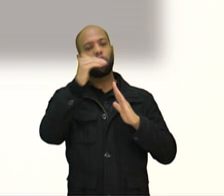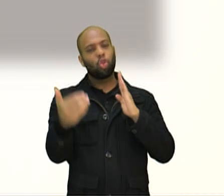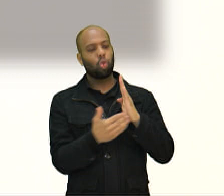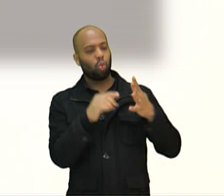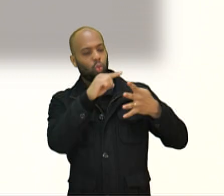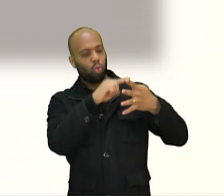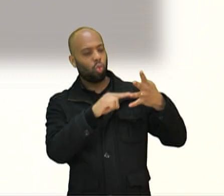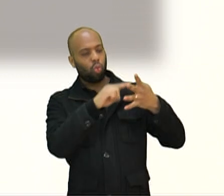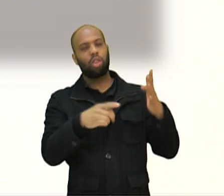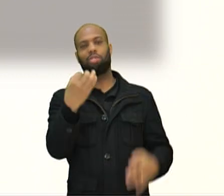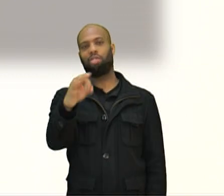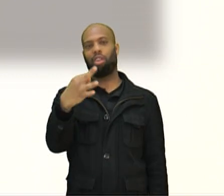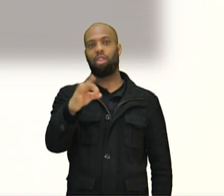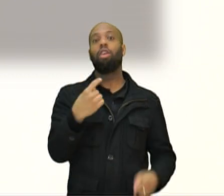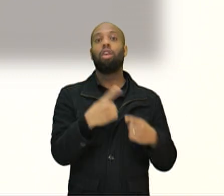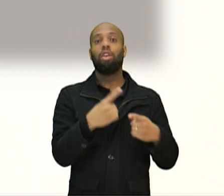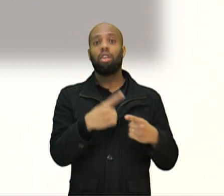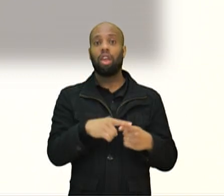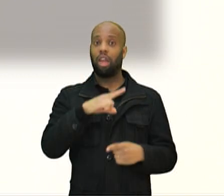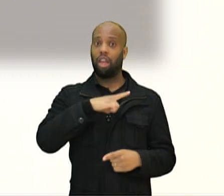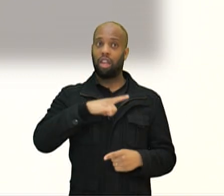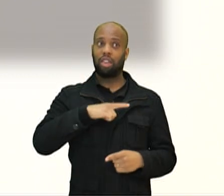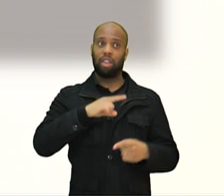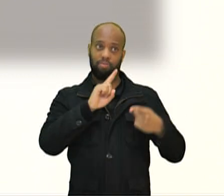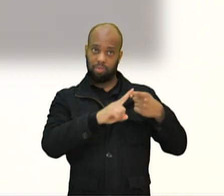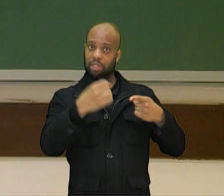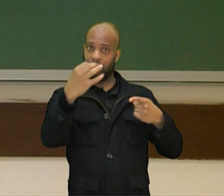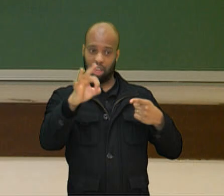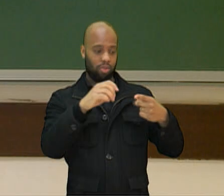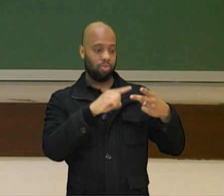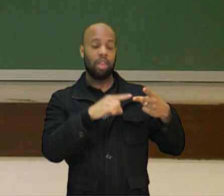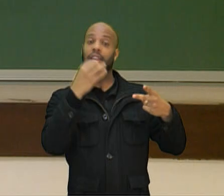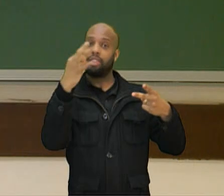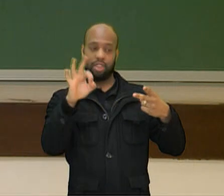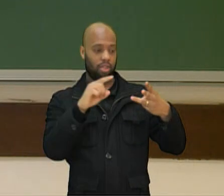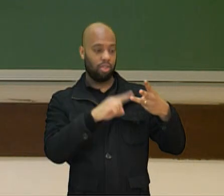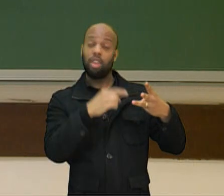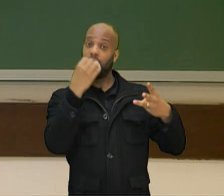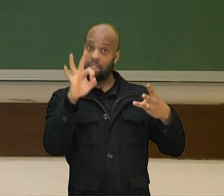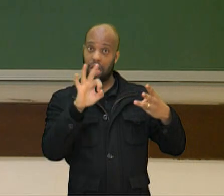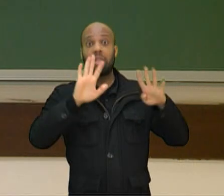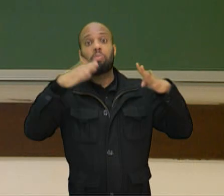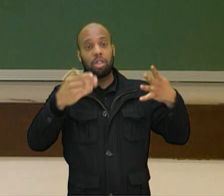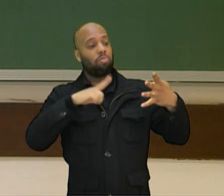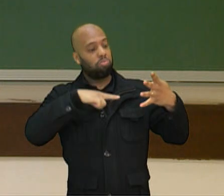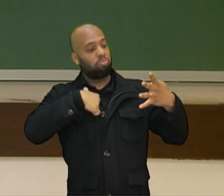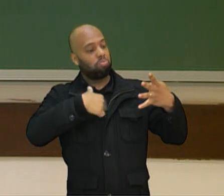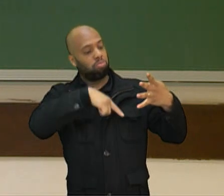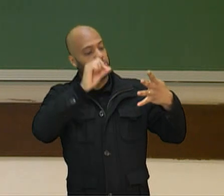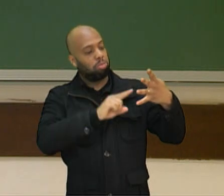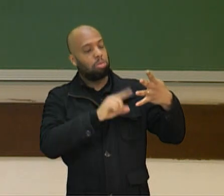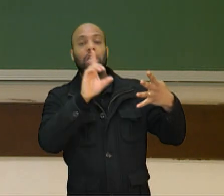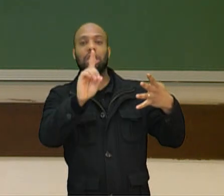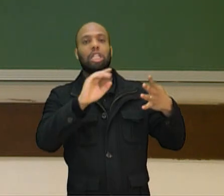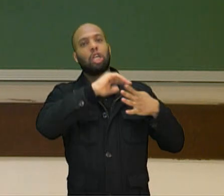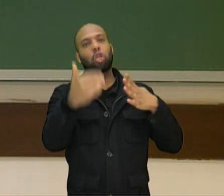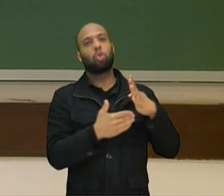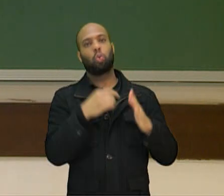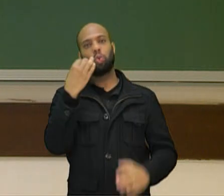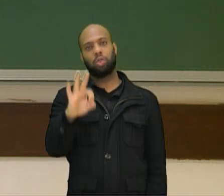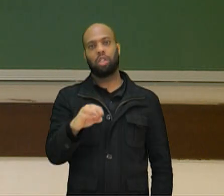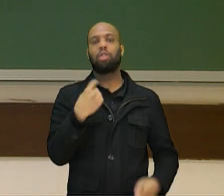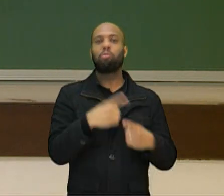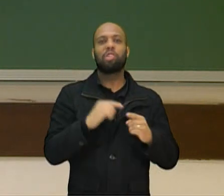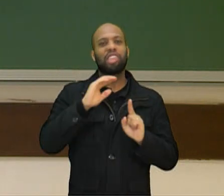as alternativas. Porque tanto o que está na alternativa A, quanto na alternativa B, tanto quanto na alternativa C, vai